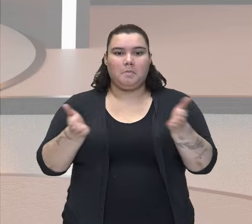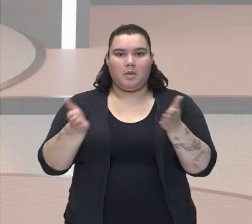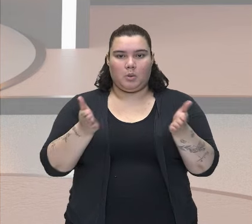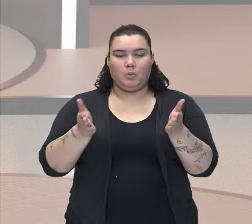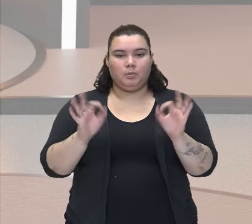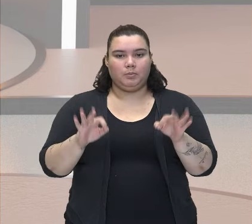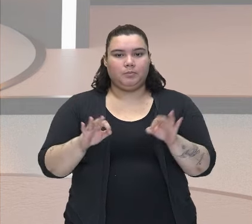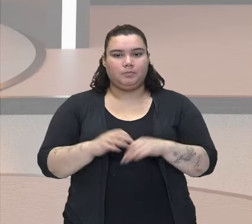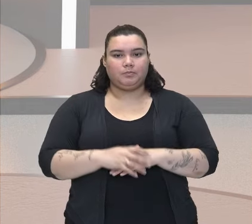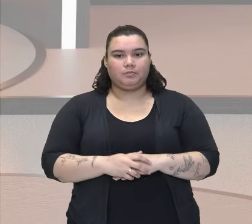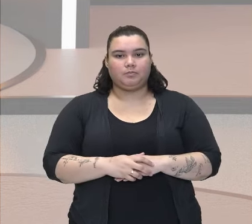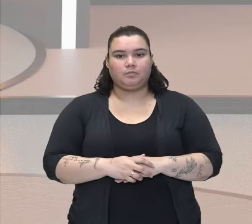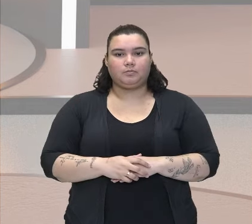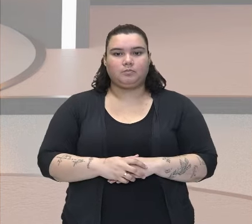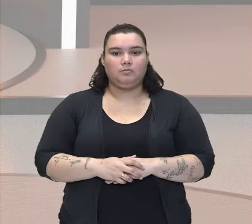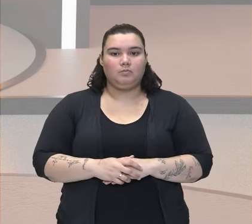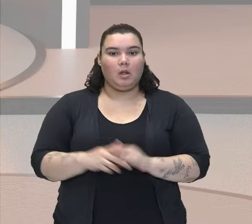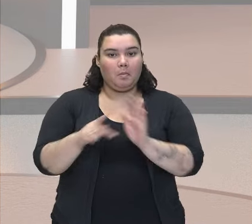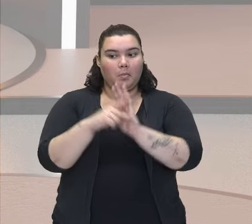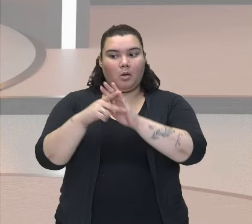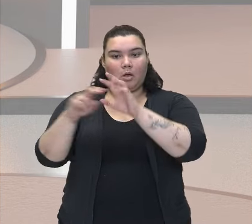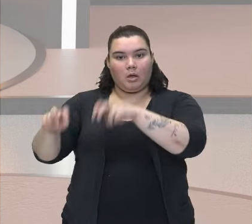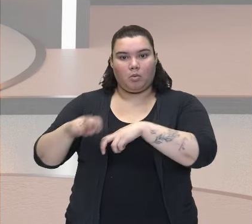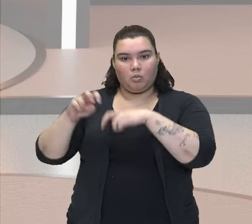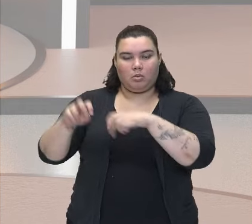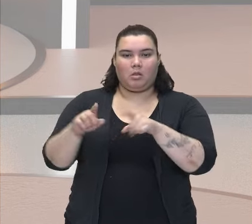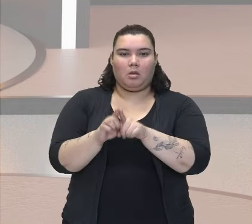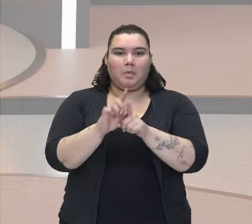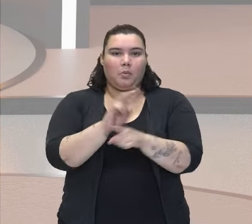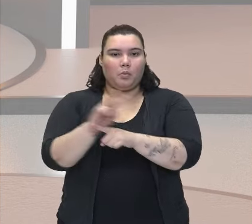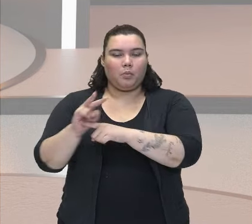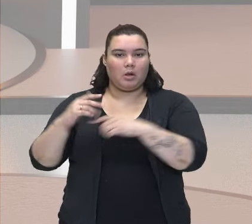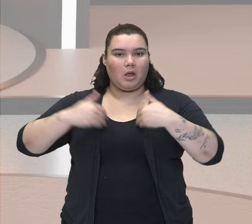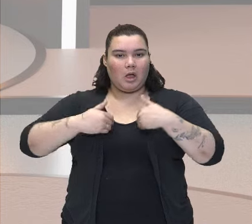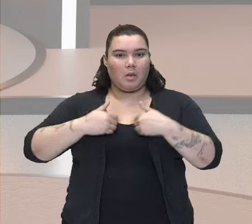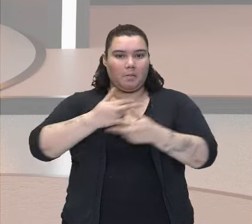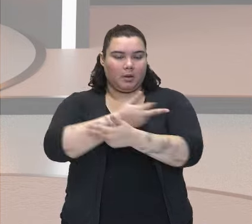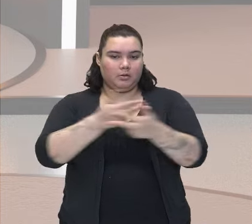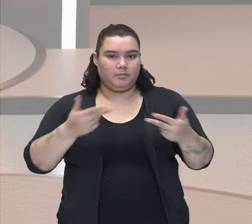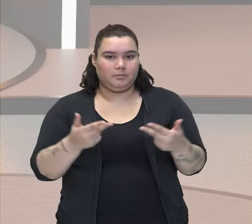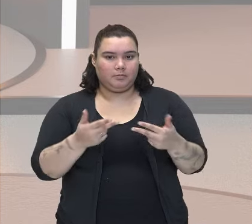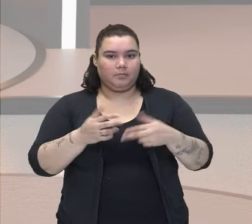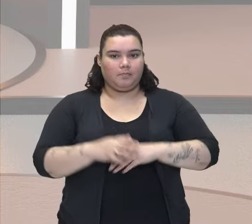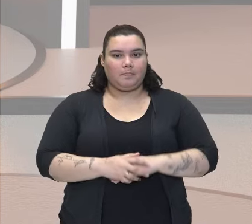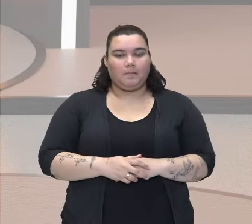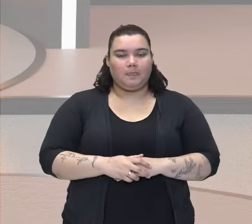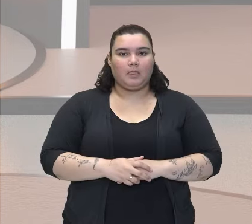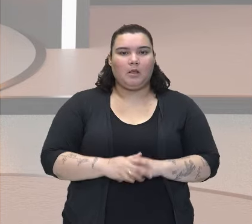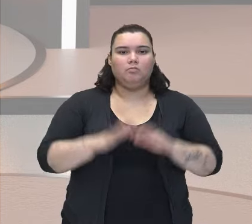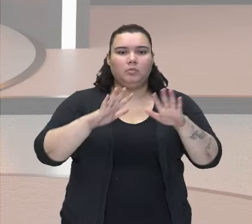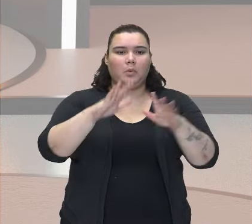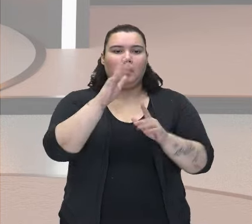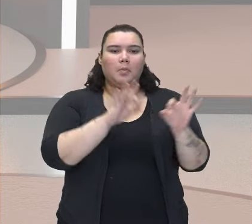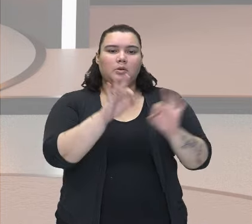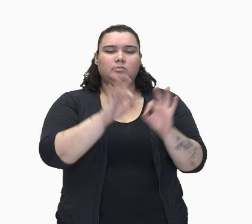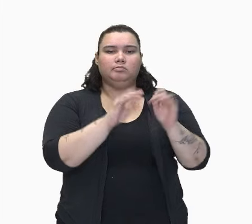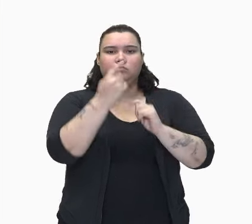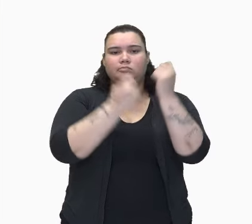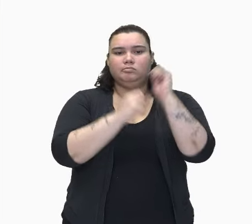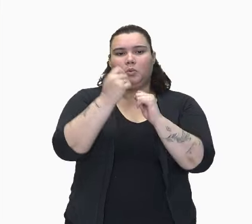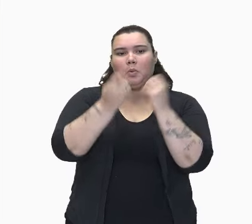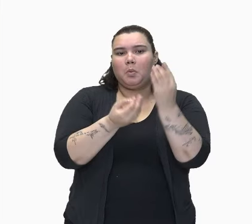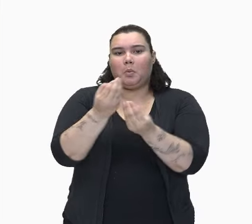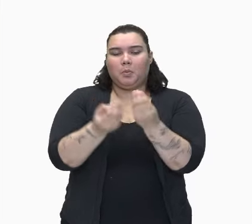trabalho. Isso na parte da agricultura e da pecuária do México. E o processo de industrialização, como é que está a industrialização